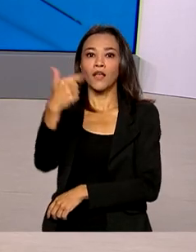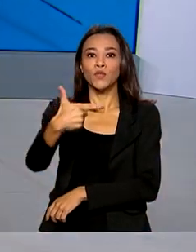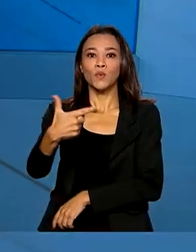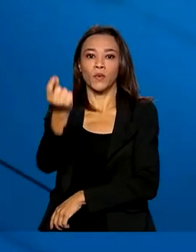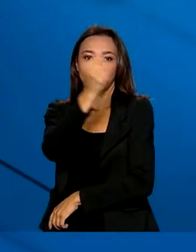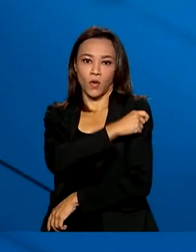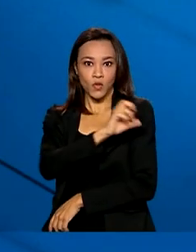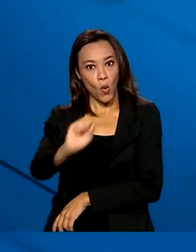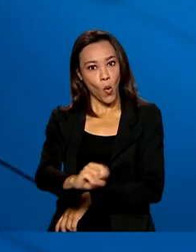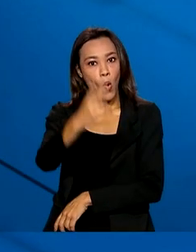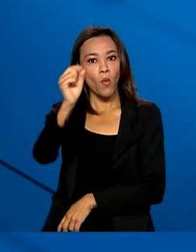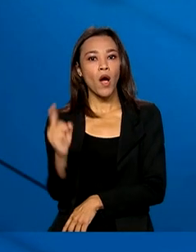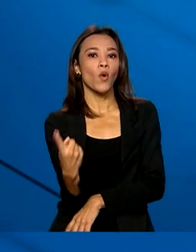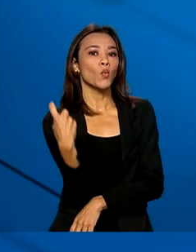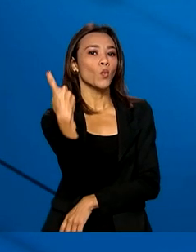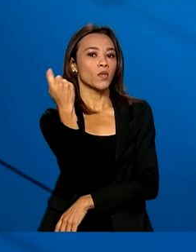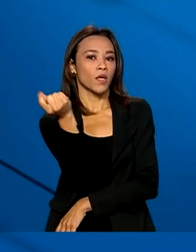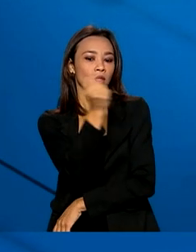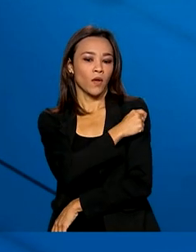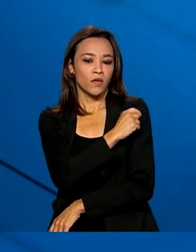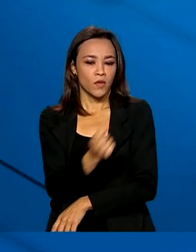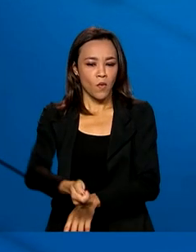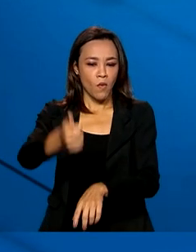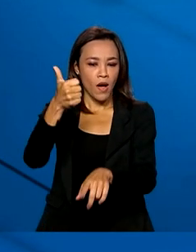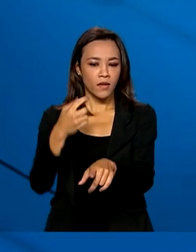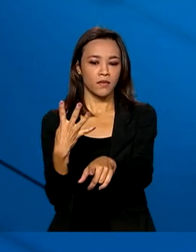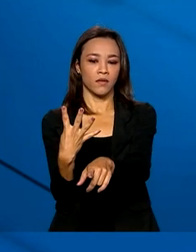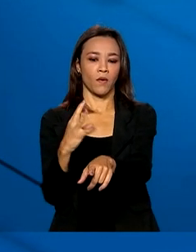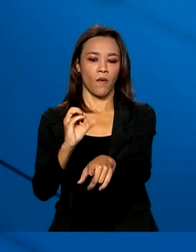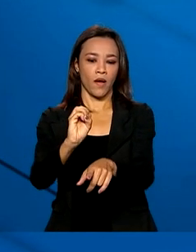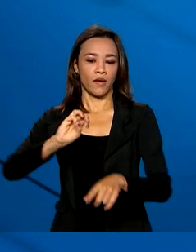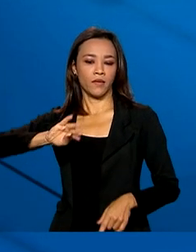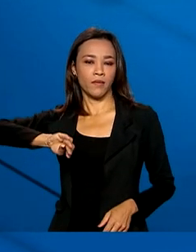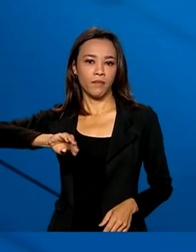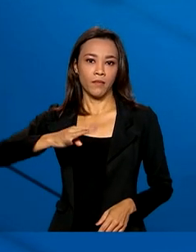duas doses da vacina ou dose única é de quase aí 40 milhões de pessoas.